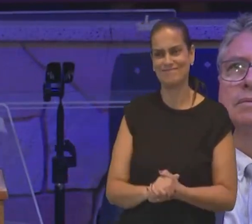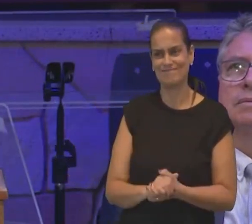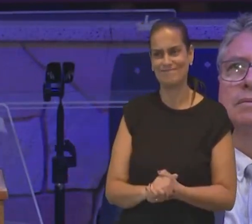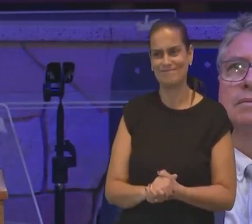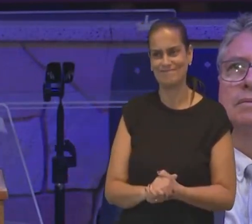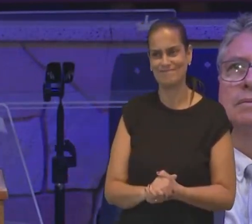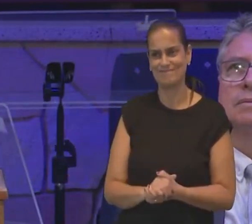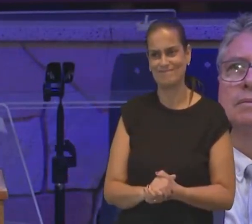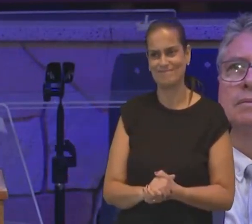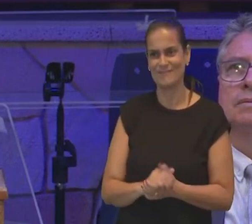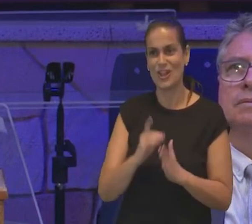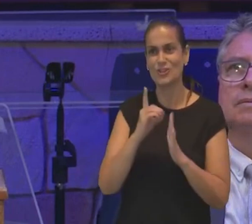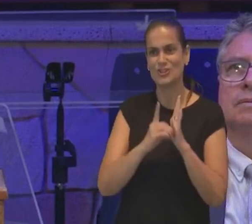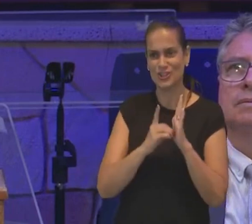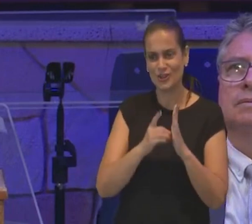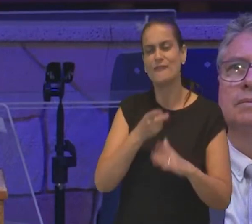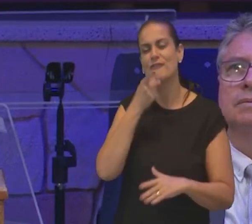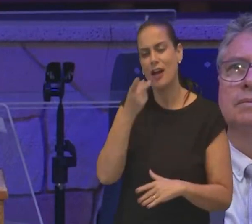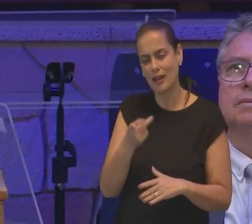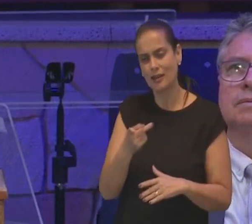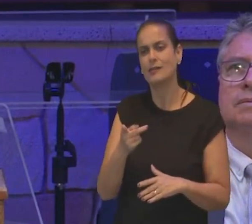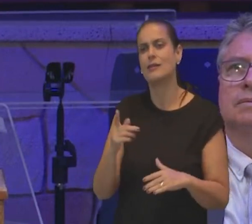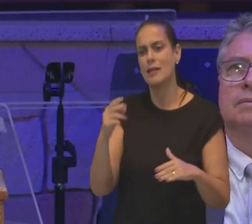No meu dicionário é mentira.